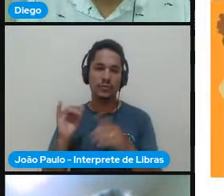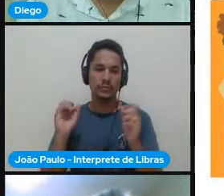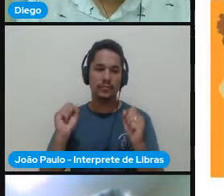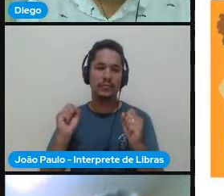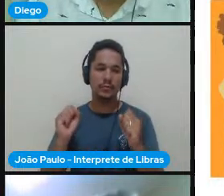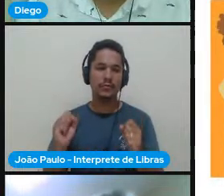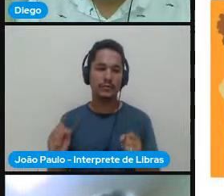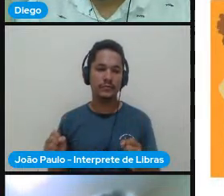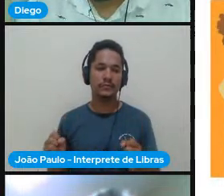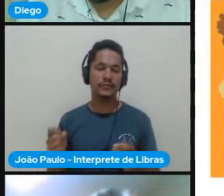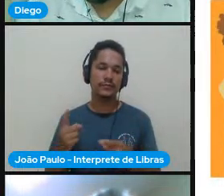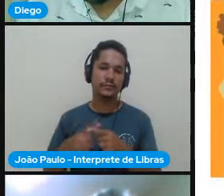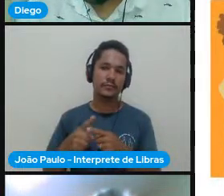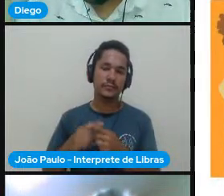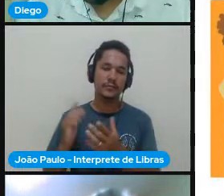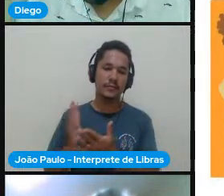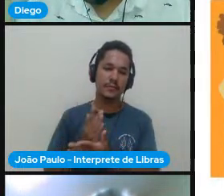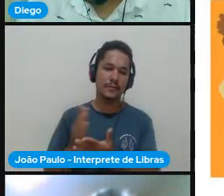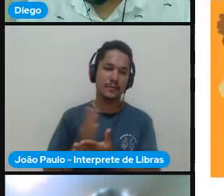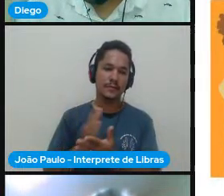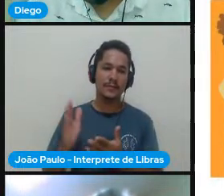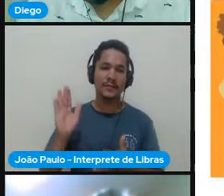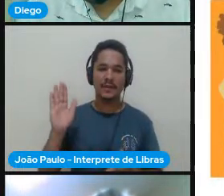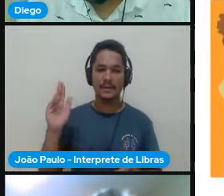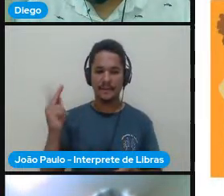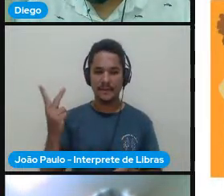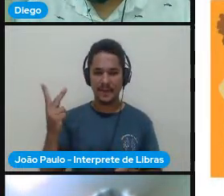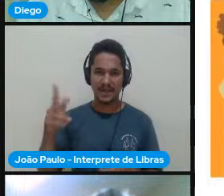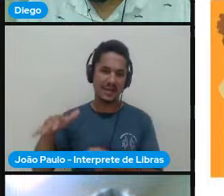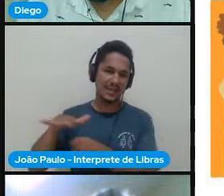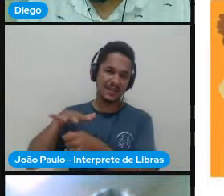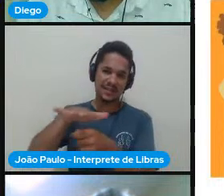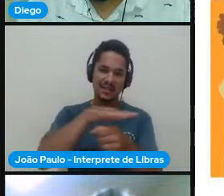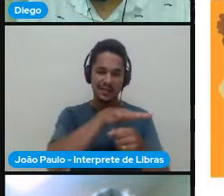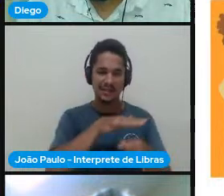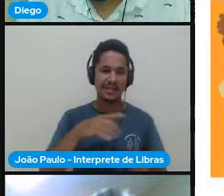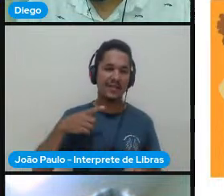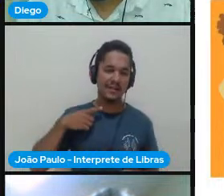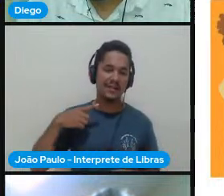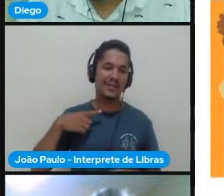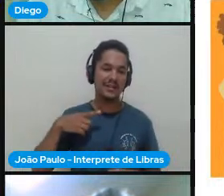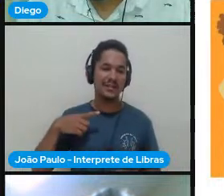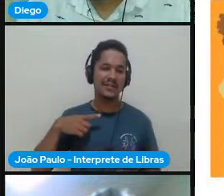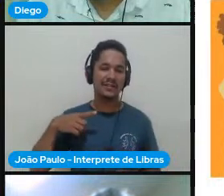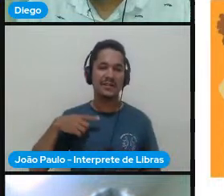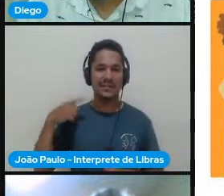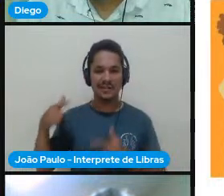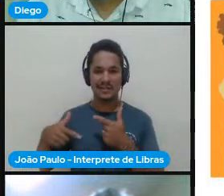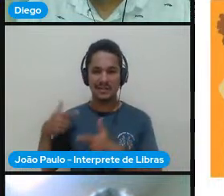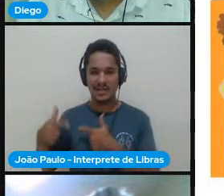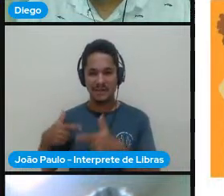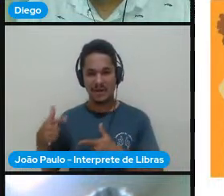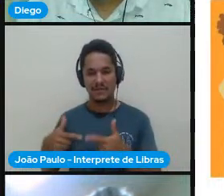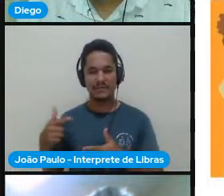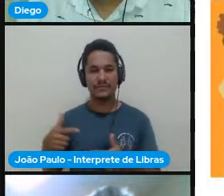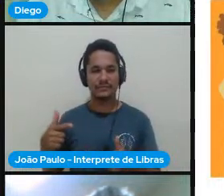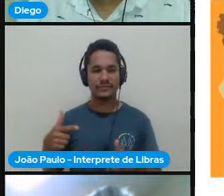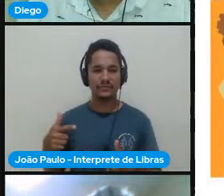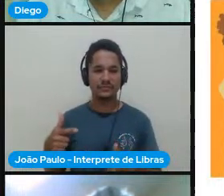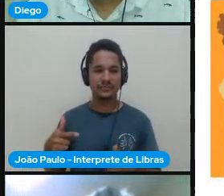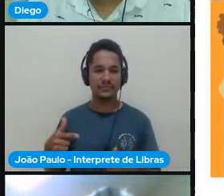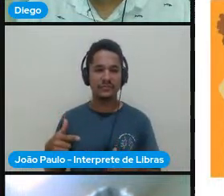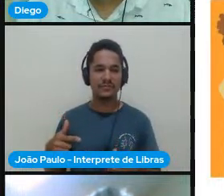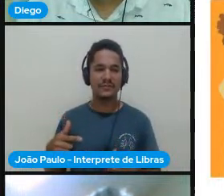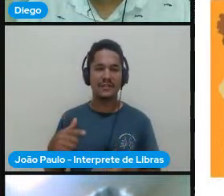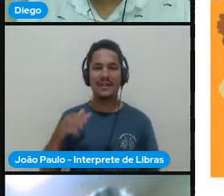Porque alguns bairros em Belo Horizonte, né? A gente tem esse trabalho, tá? Chama até Fuxico,